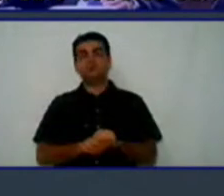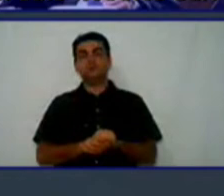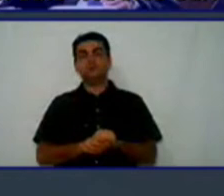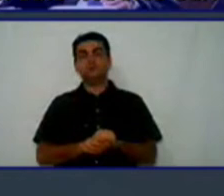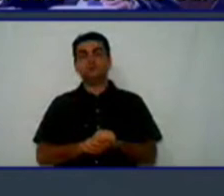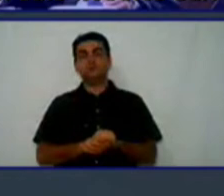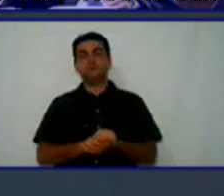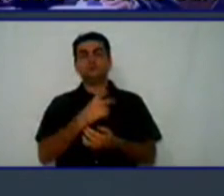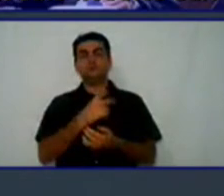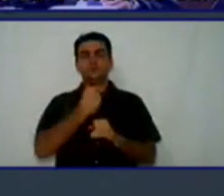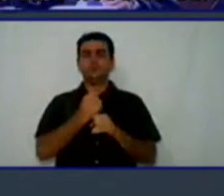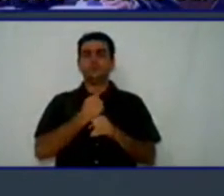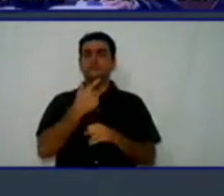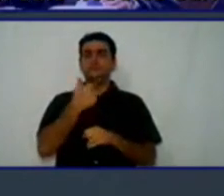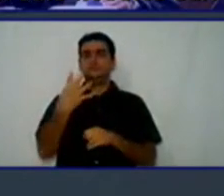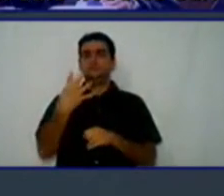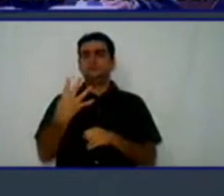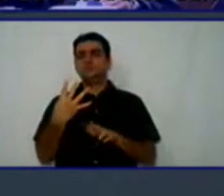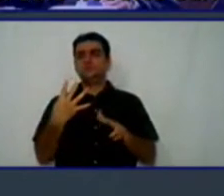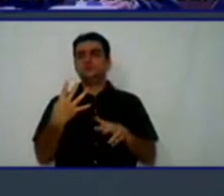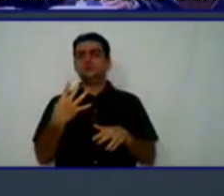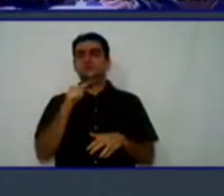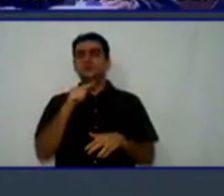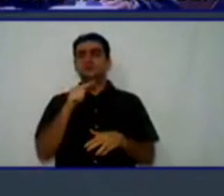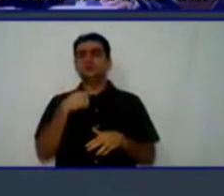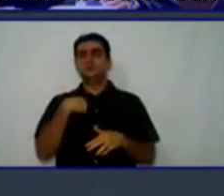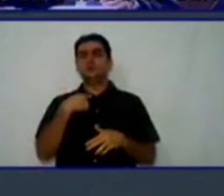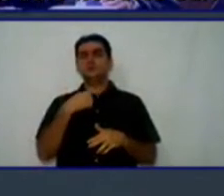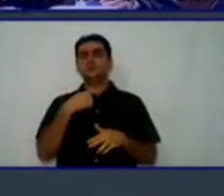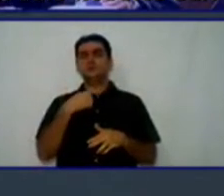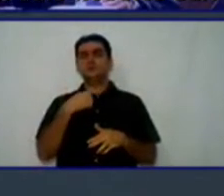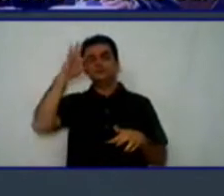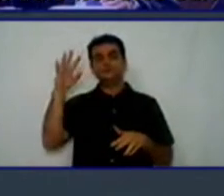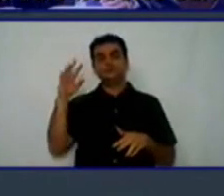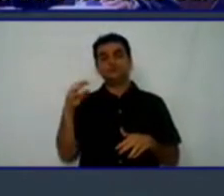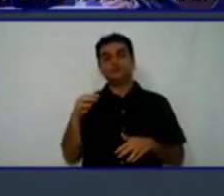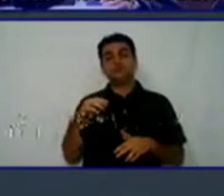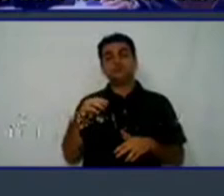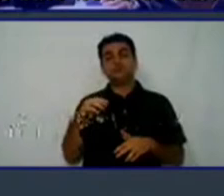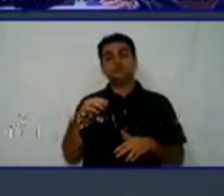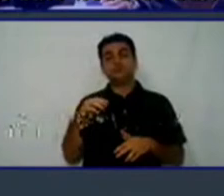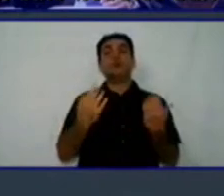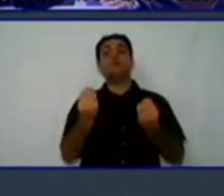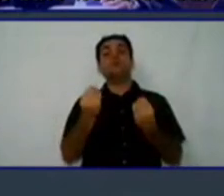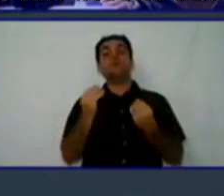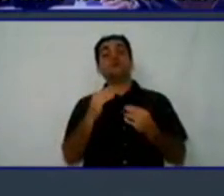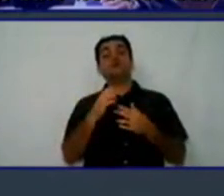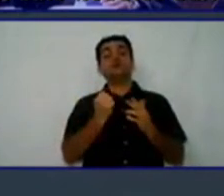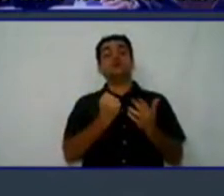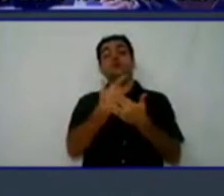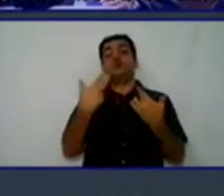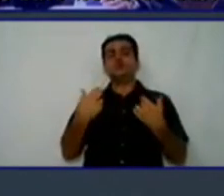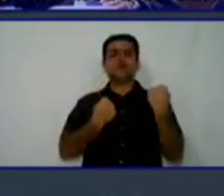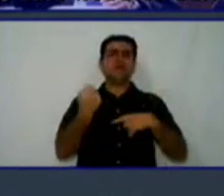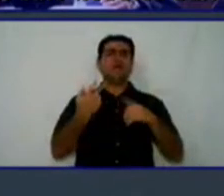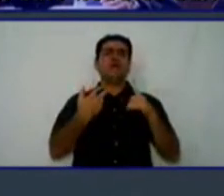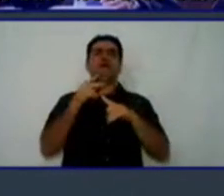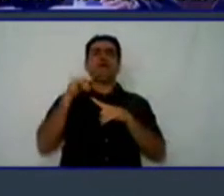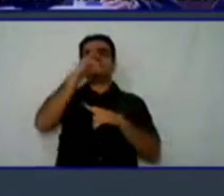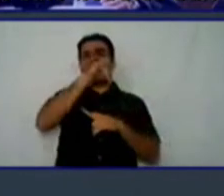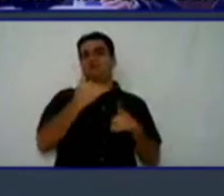Veloso, salvo engano, de 2004, quando ele fez uma interpretação para admitir como regular a aquisição de veículo,